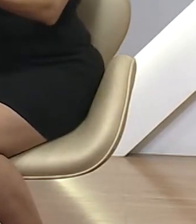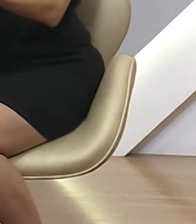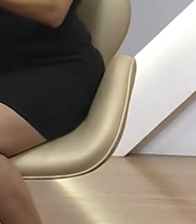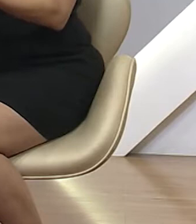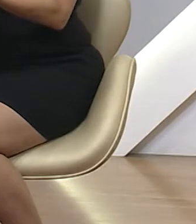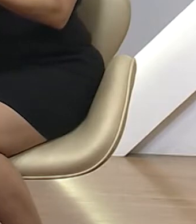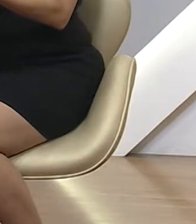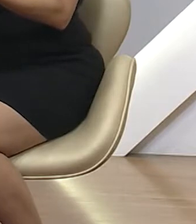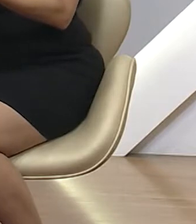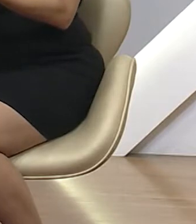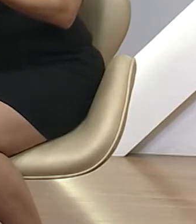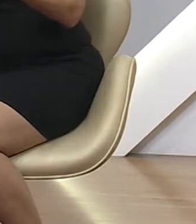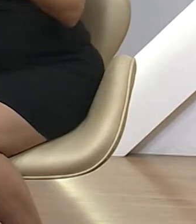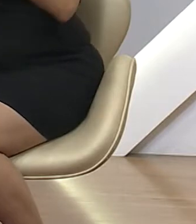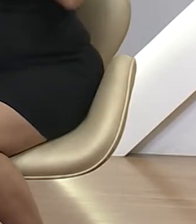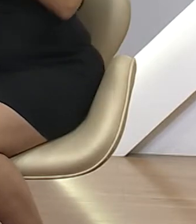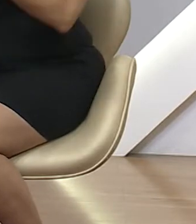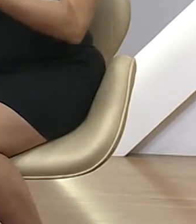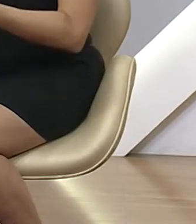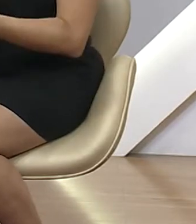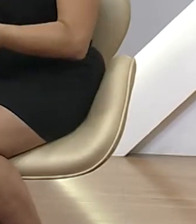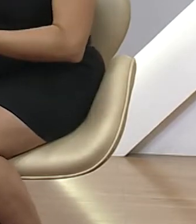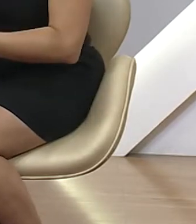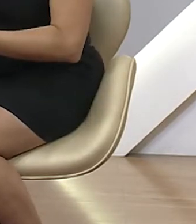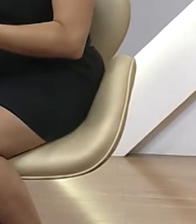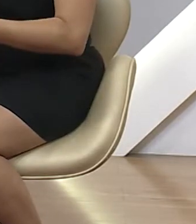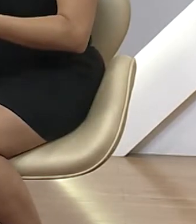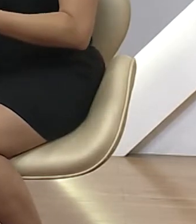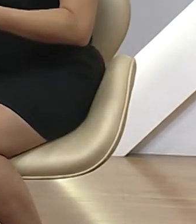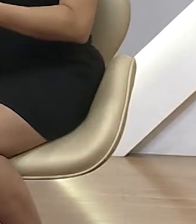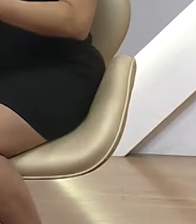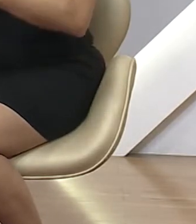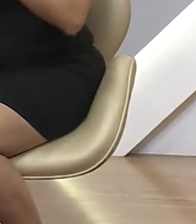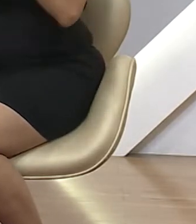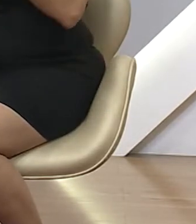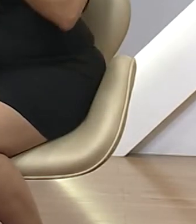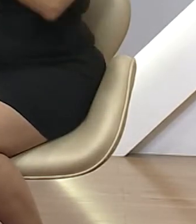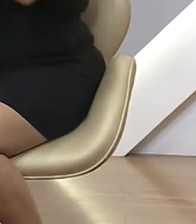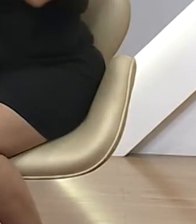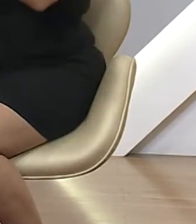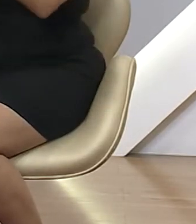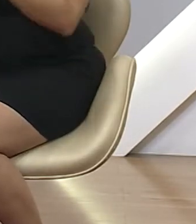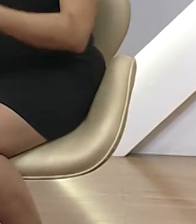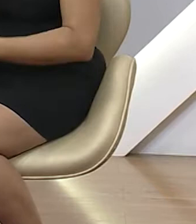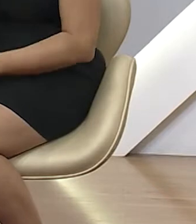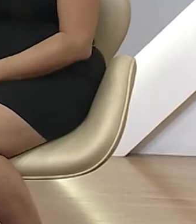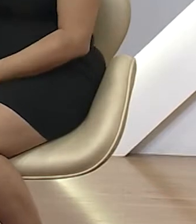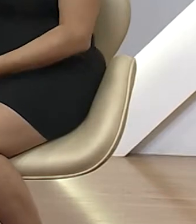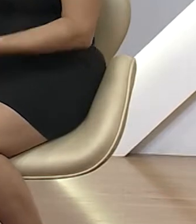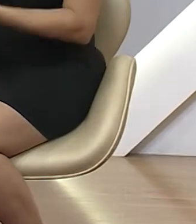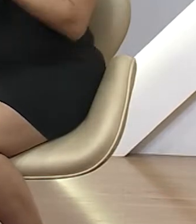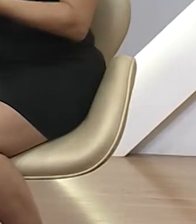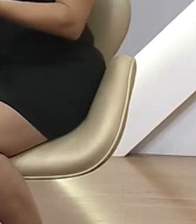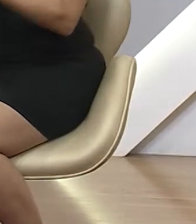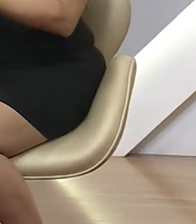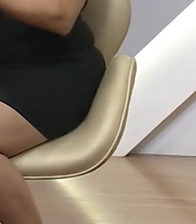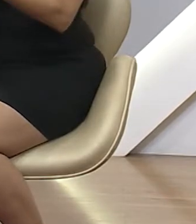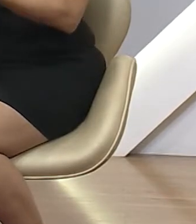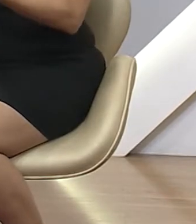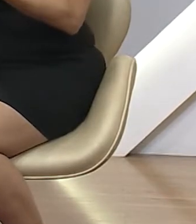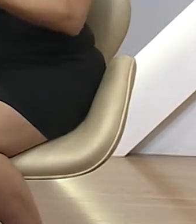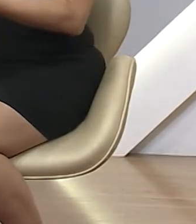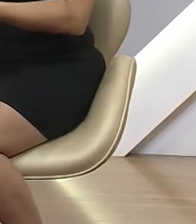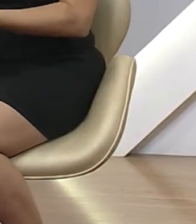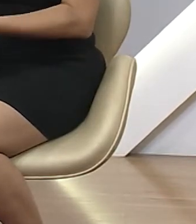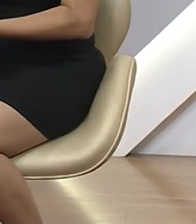prejudicada. E hoje eu percebo que na educação básica ela ainda falta. O surdo